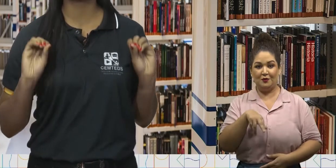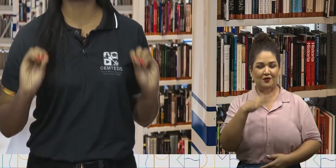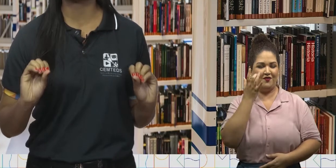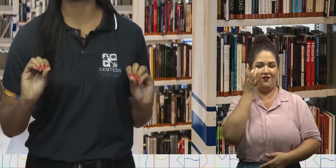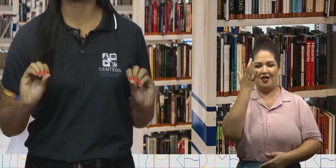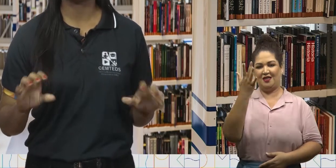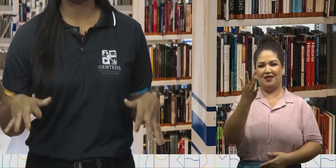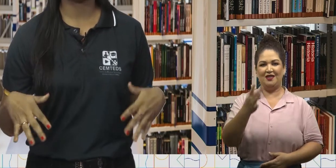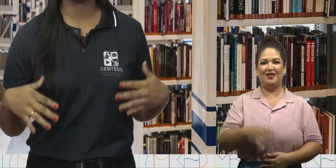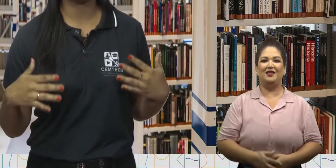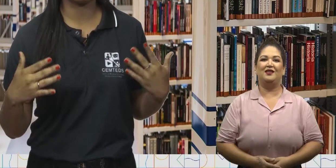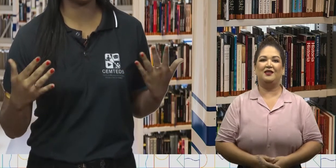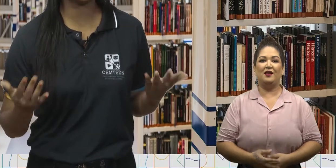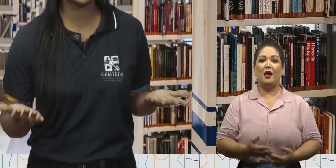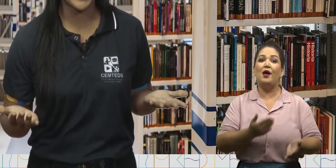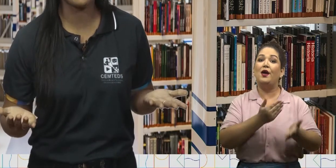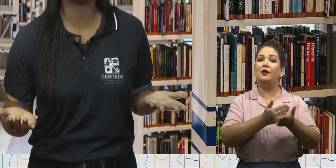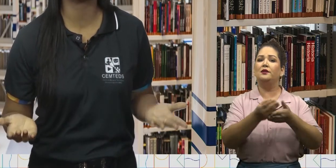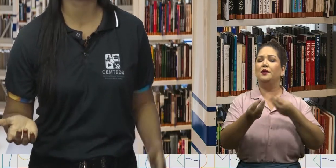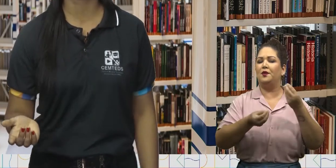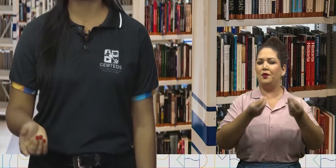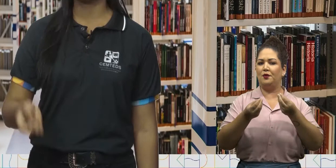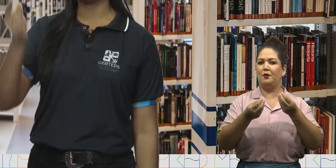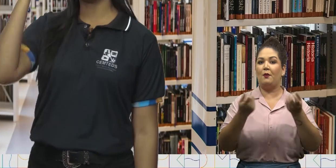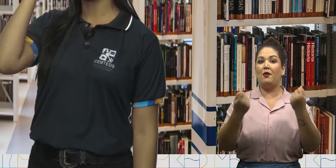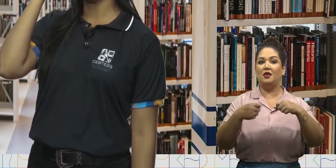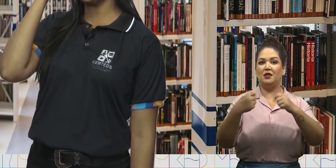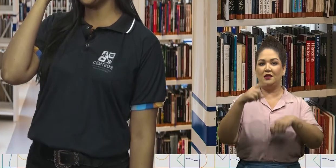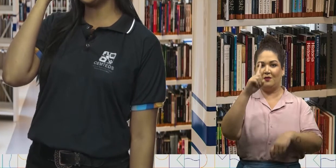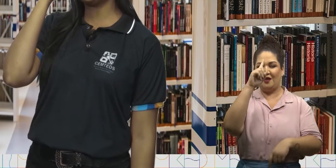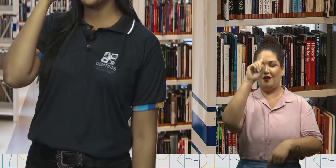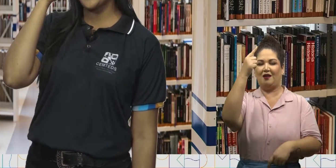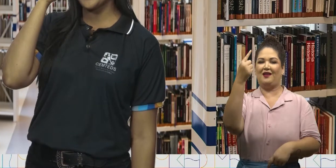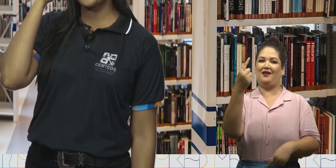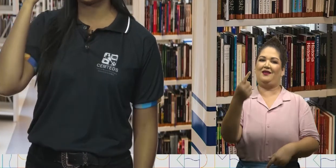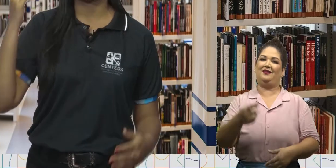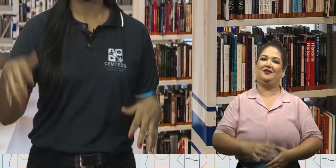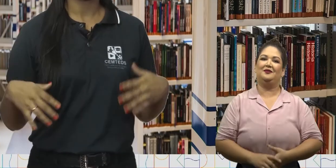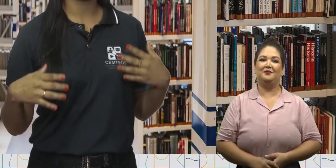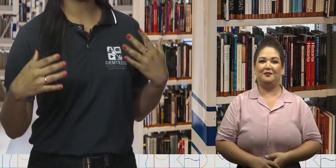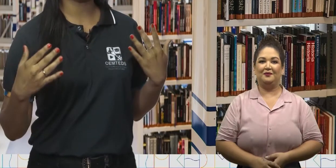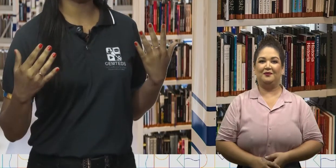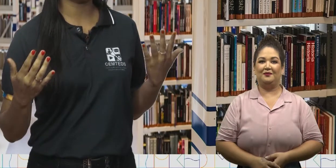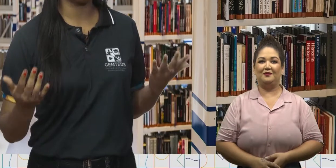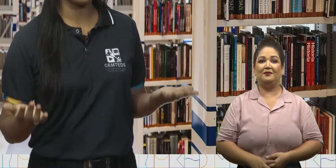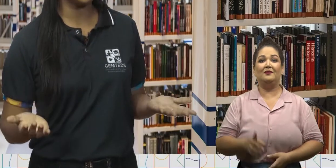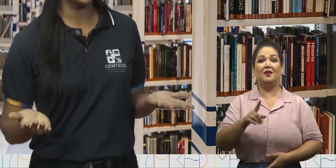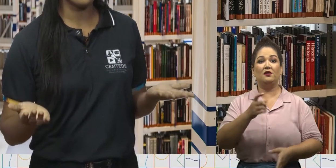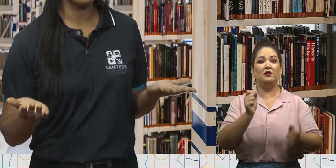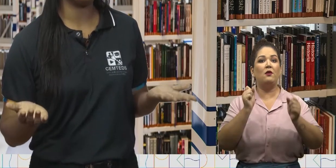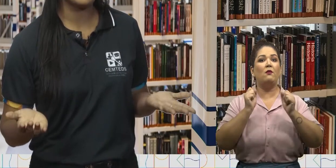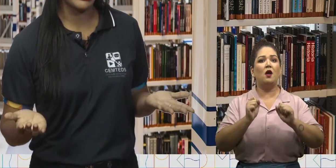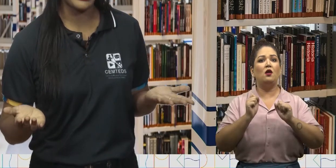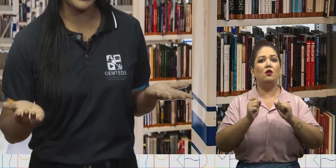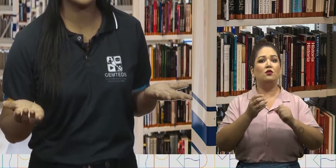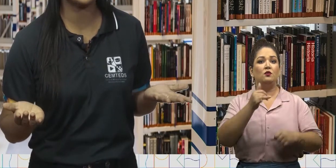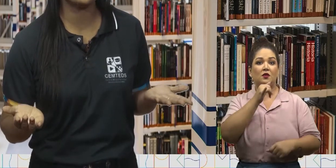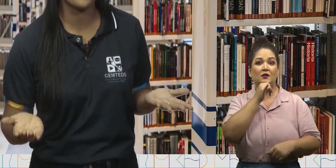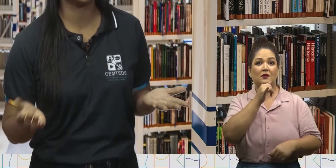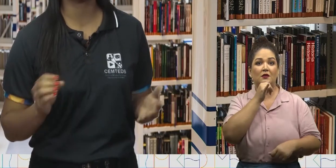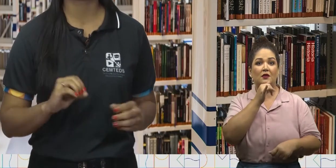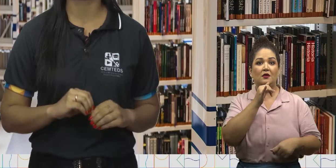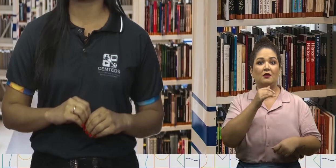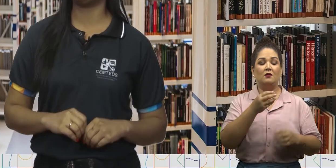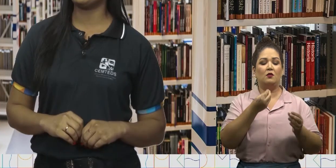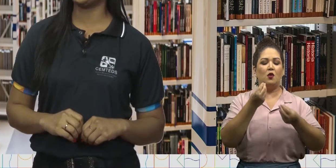respondo, é fácil. Para começar, basta ter uma ideia. Você pode contar a